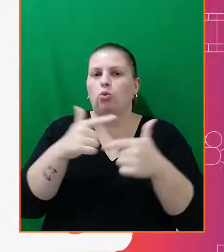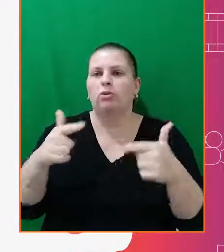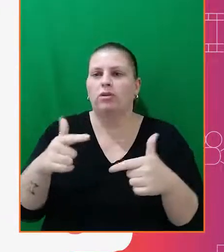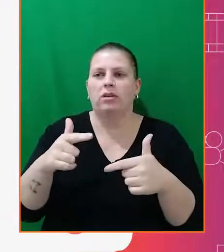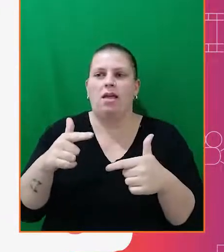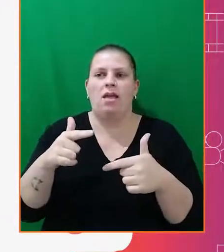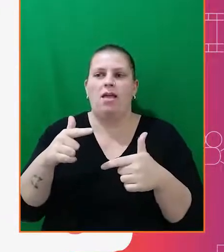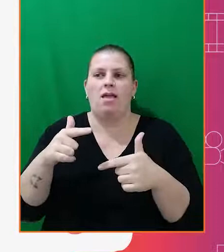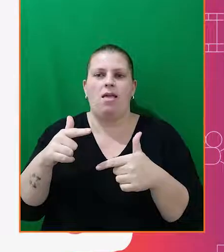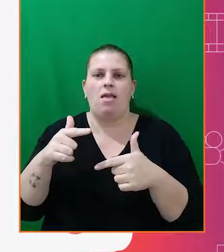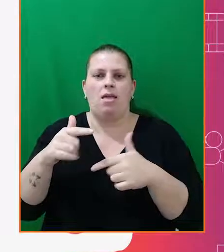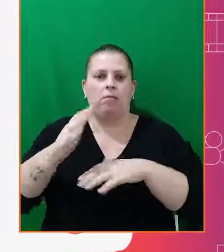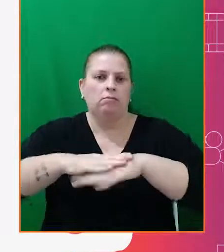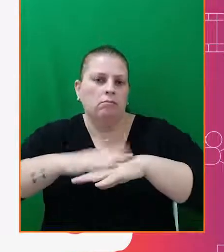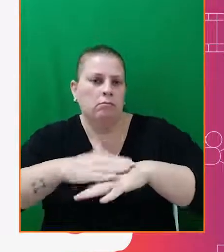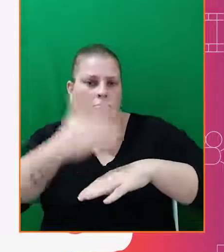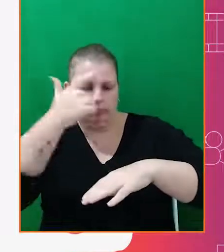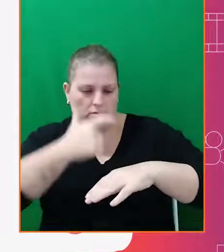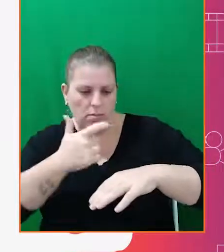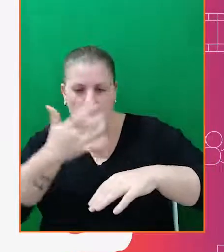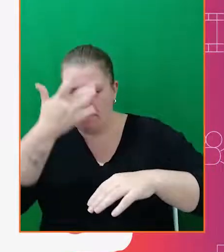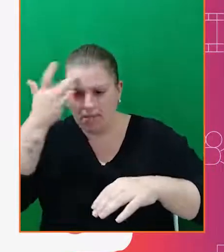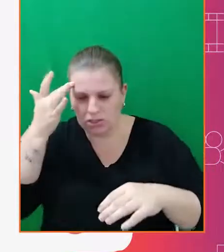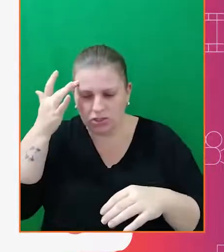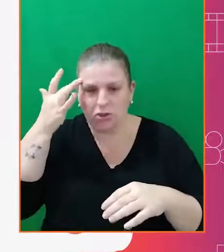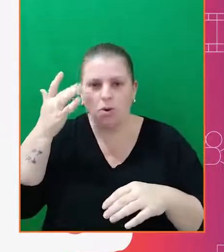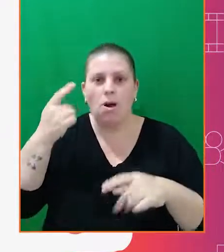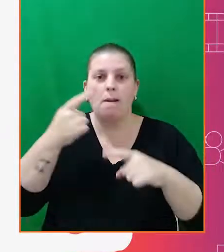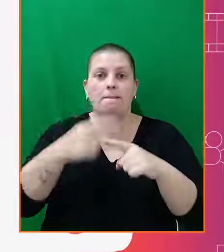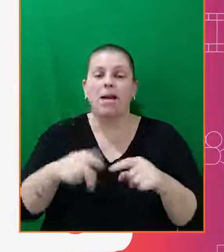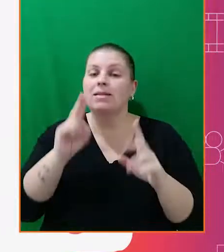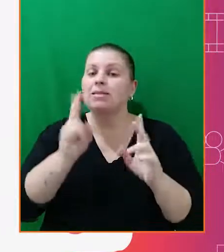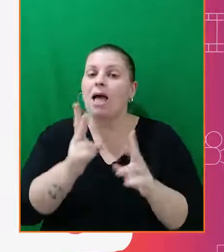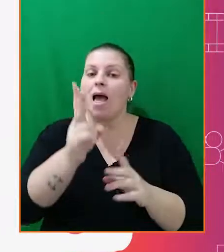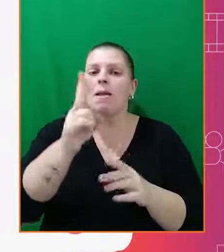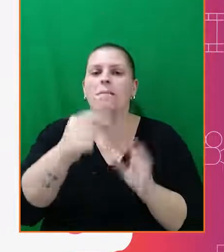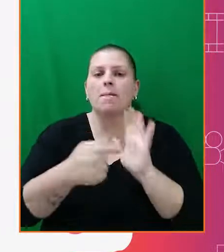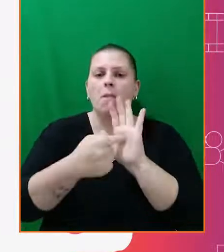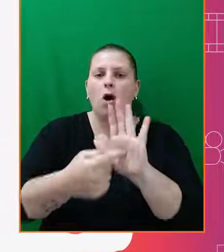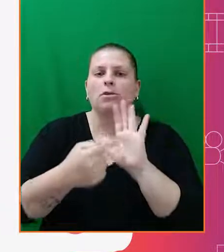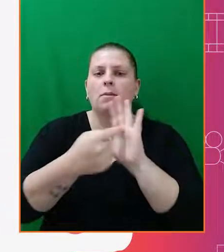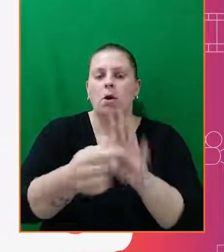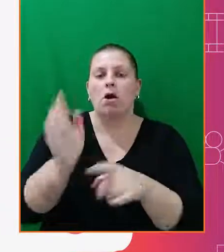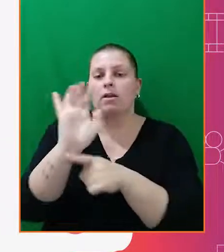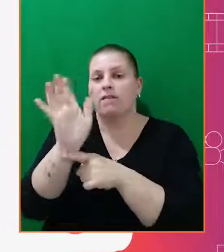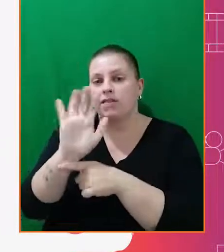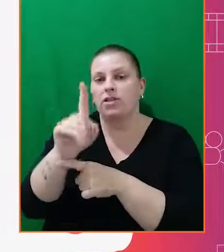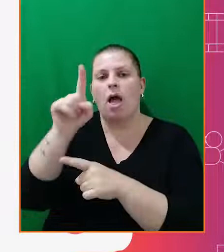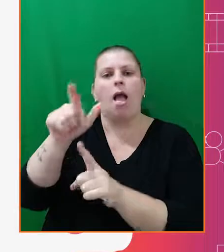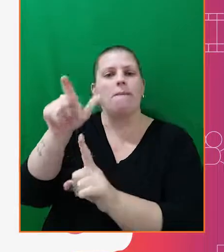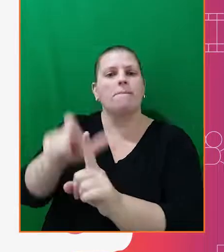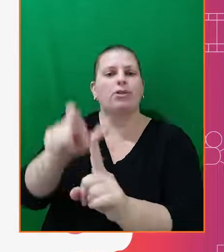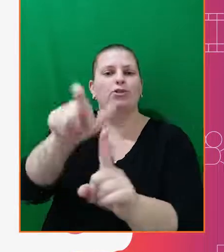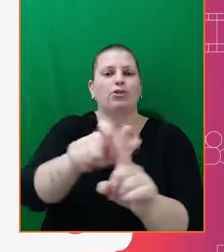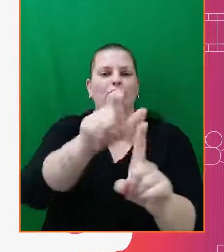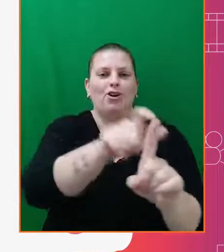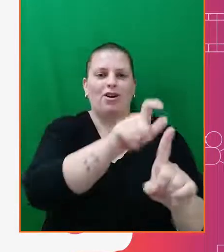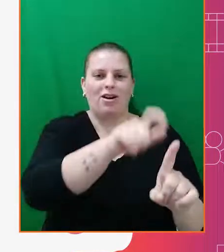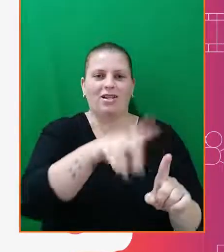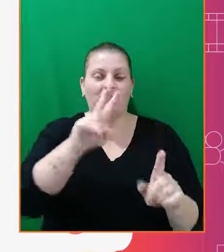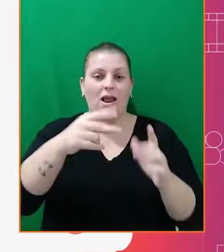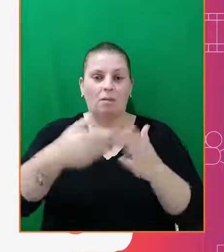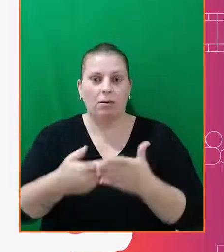eles de carne e osso, vamos assim dizer. Existem, obviamente, os músicos de carne e osso por trás da animação, mas o